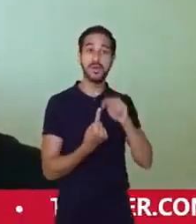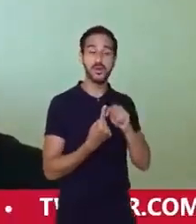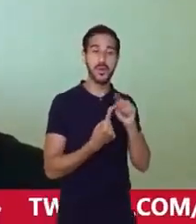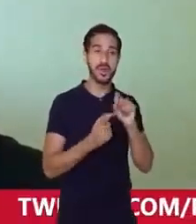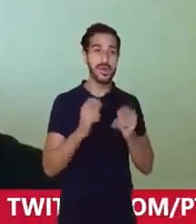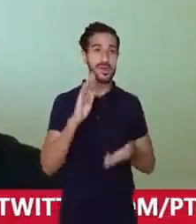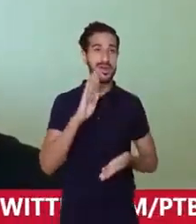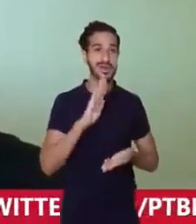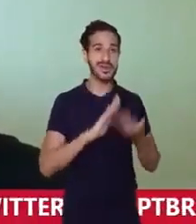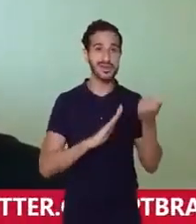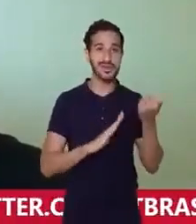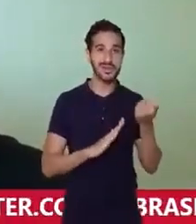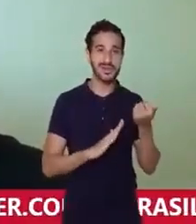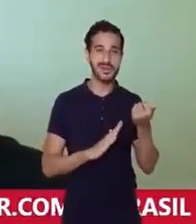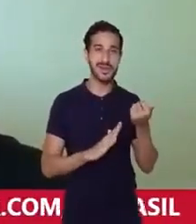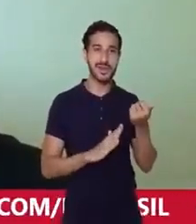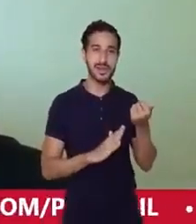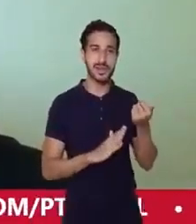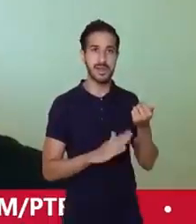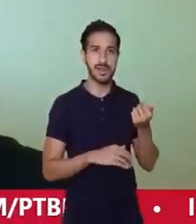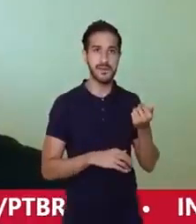é